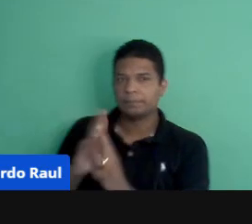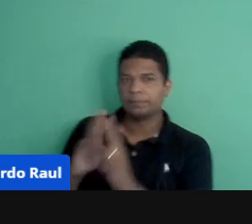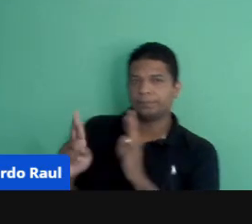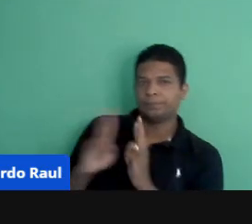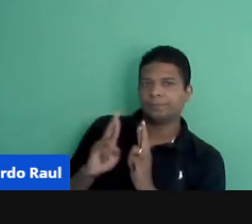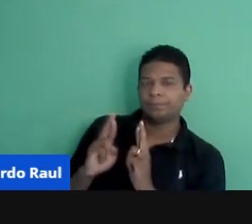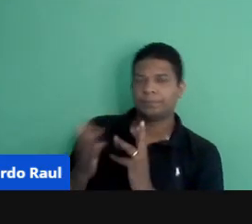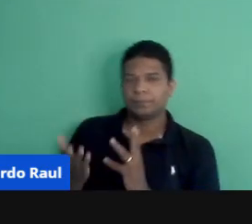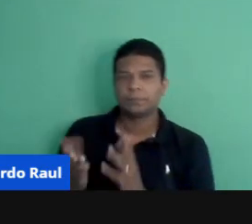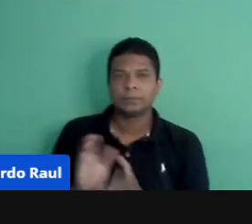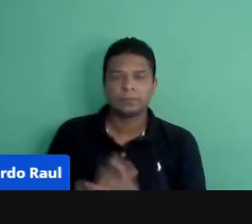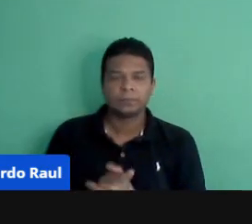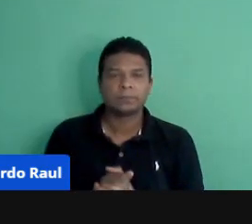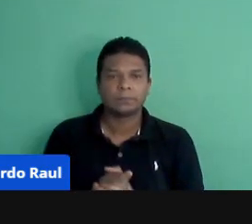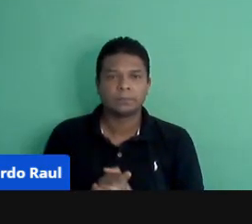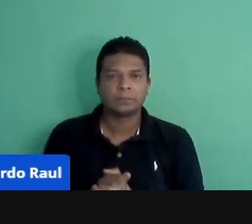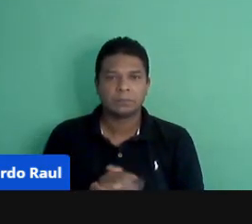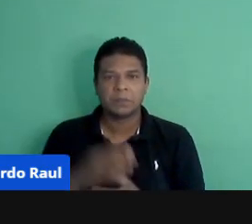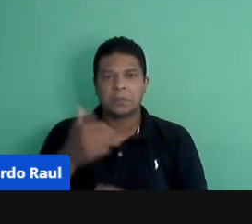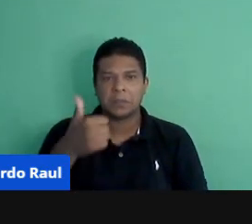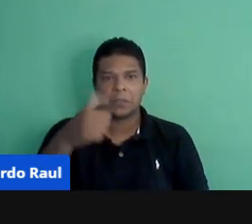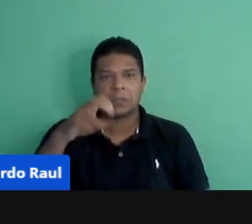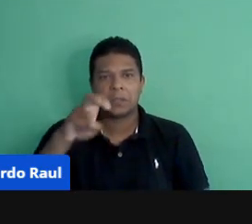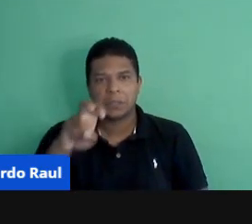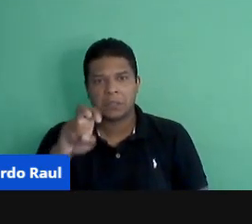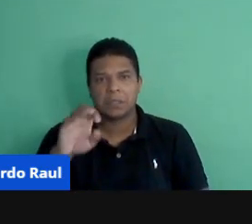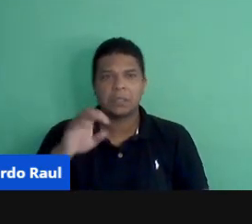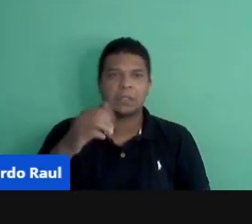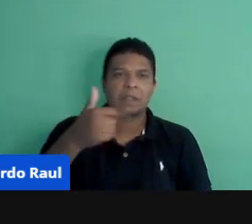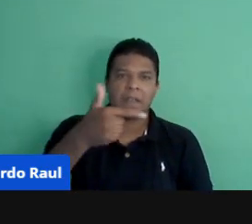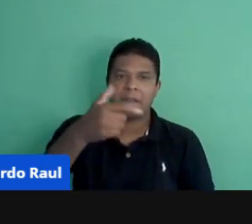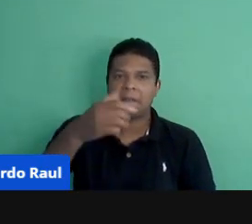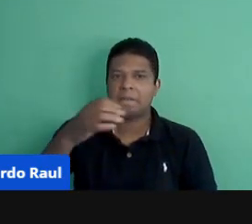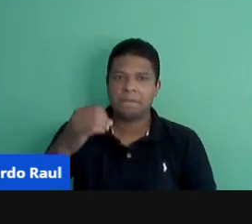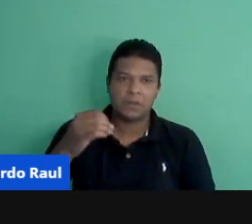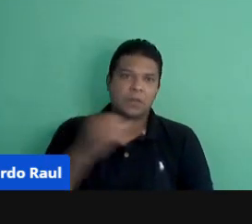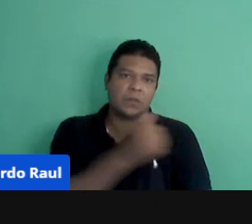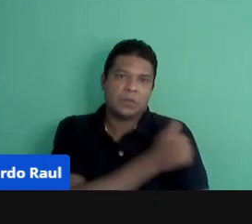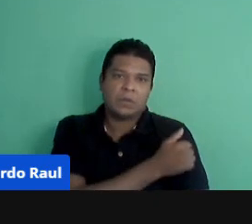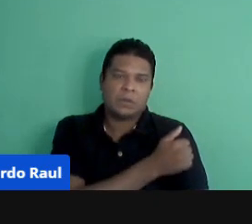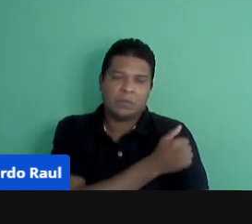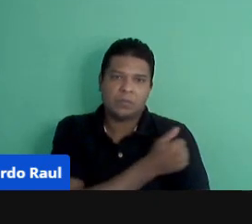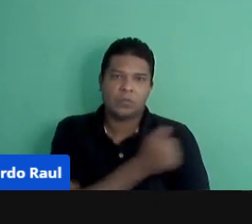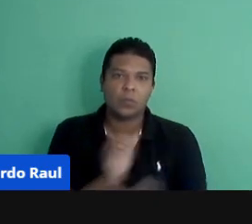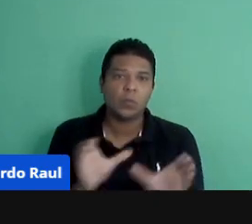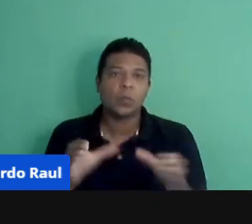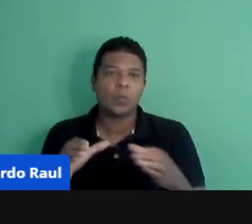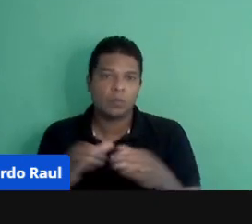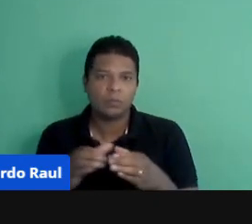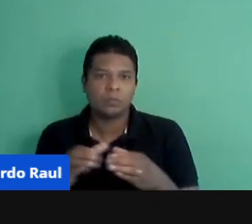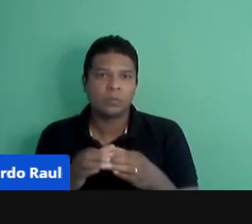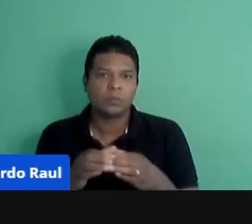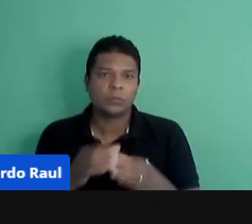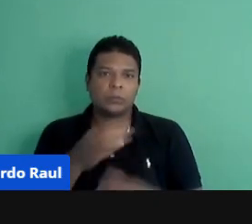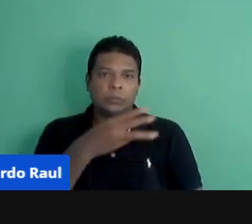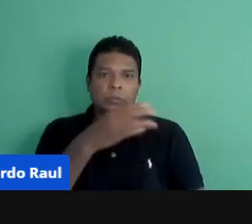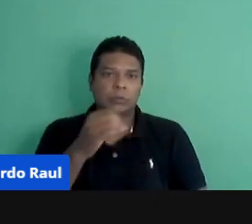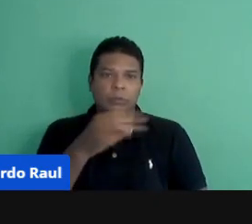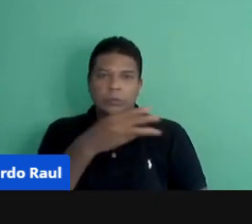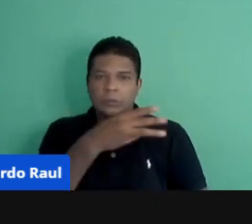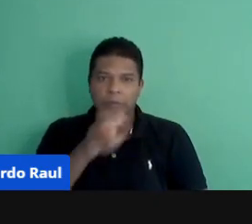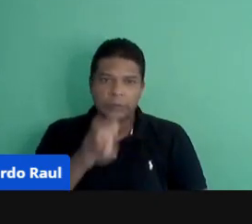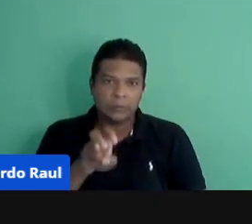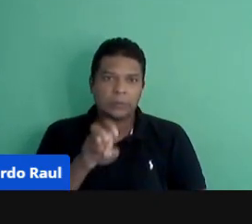de participação de 15 a 20 alunos numa turma de 30, 35, né? Ali em tempo real, que, né,